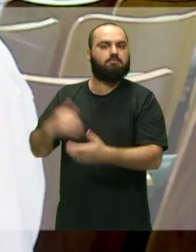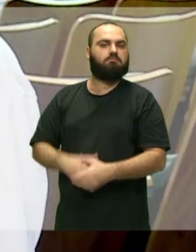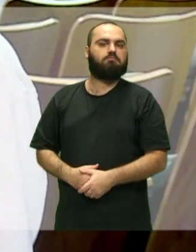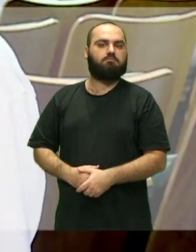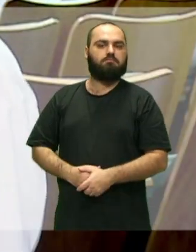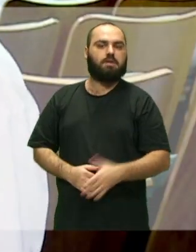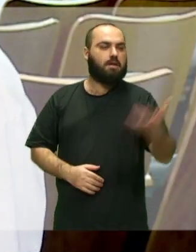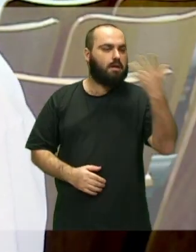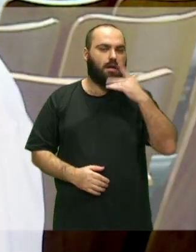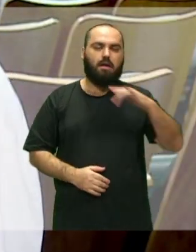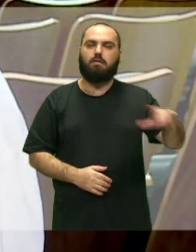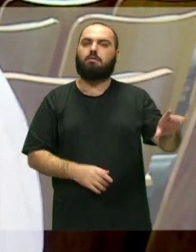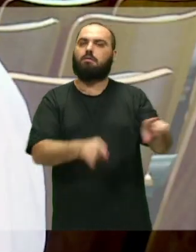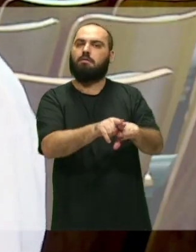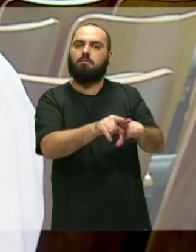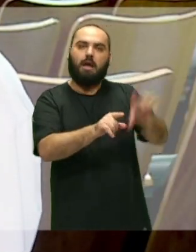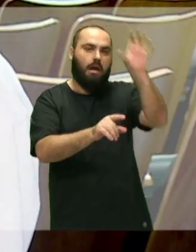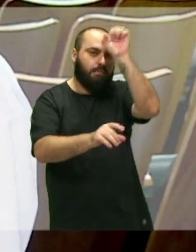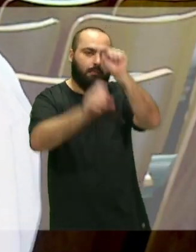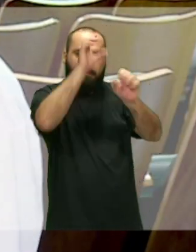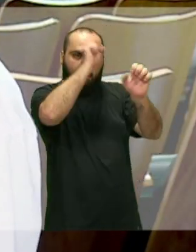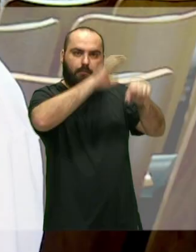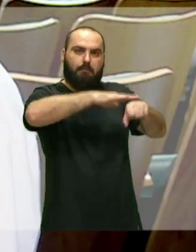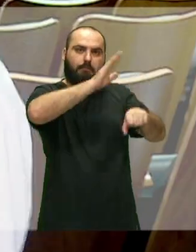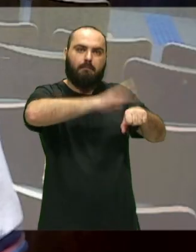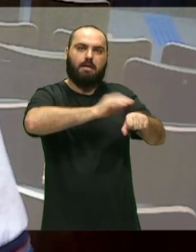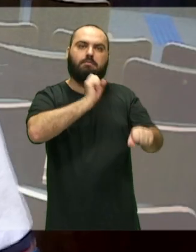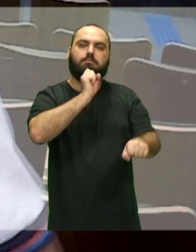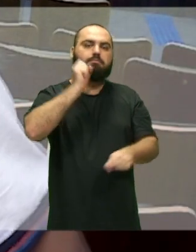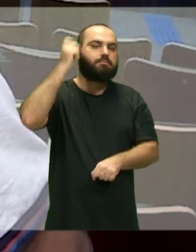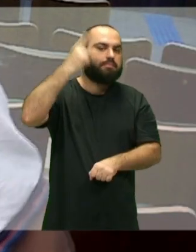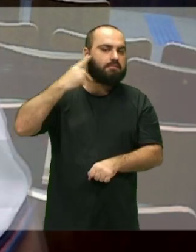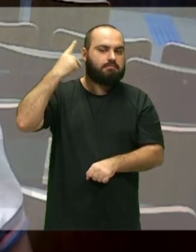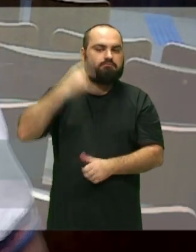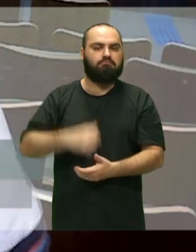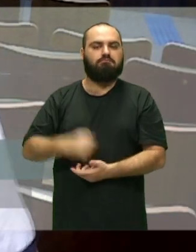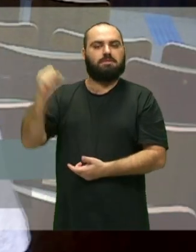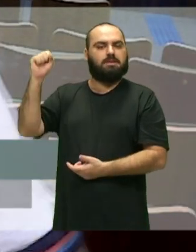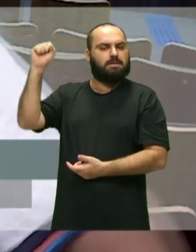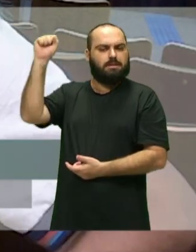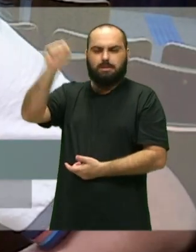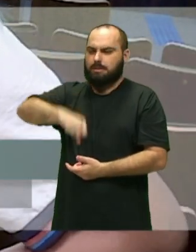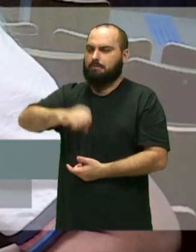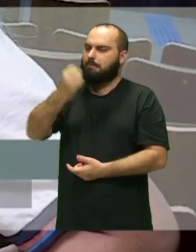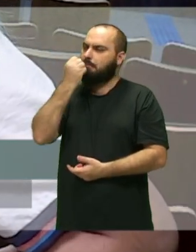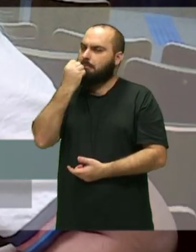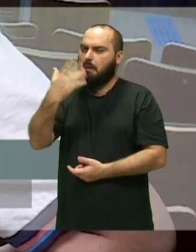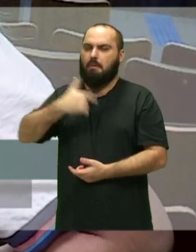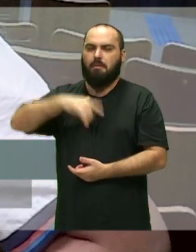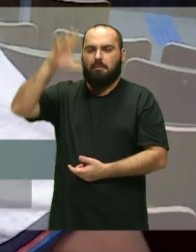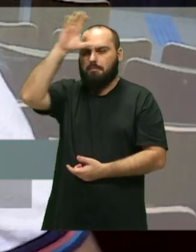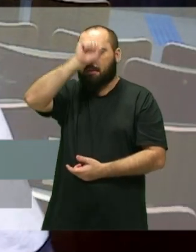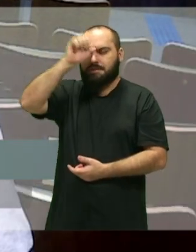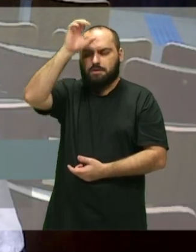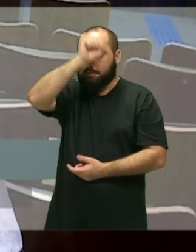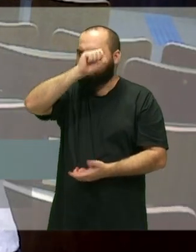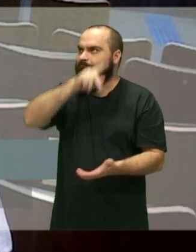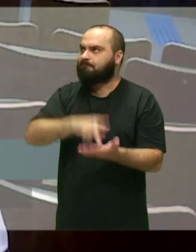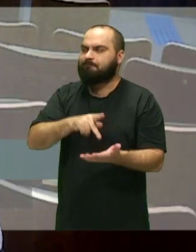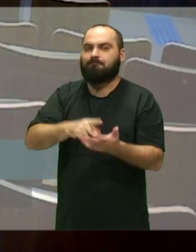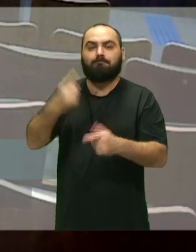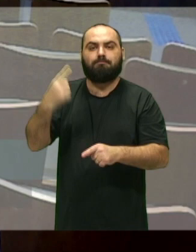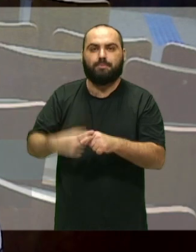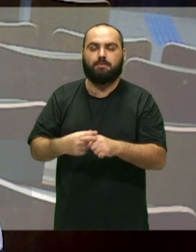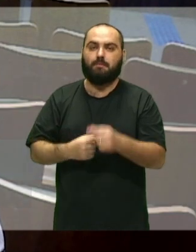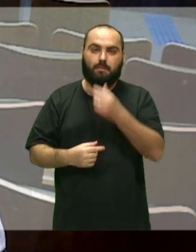crianças aprenderem mais sobre a política Sim é muito bom que eu aprendi muito até porque agora